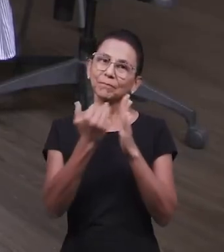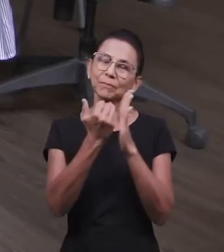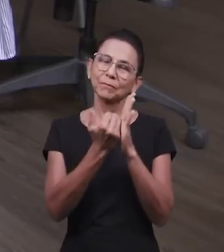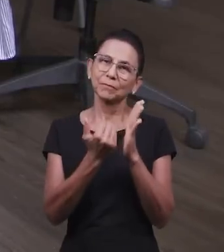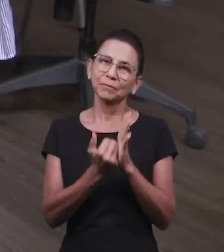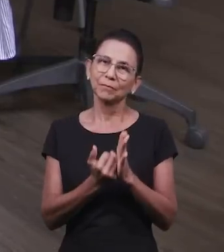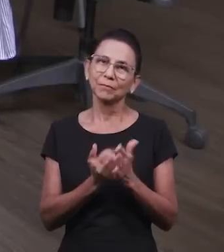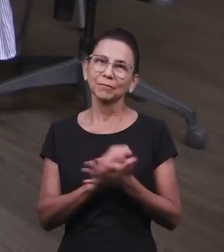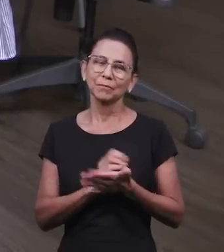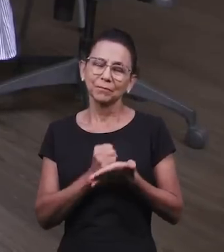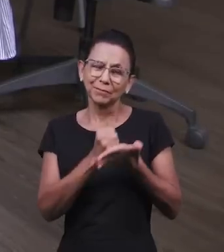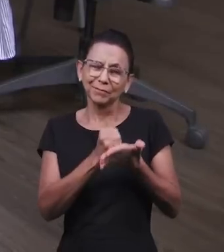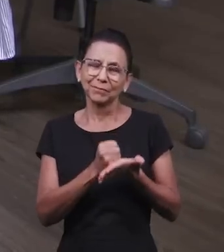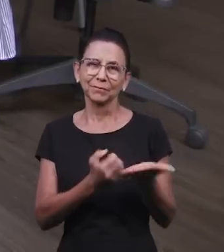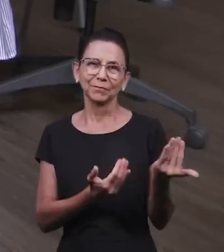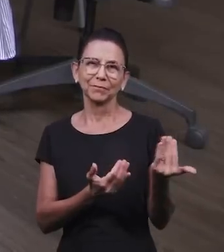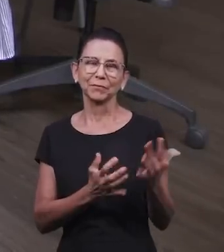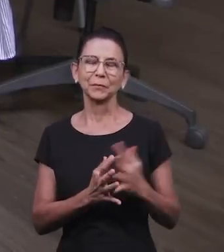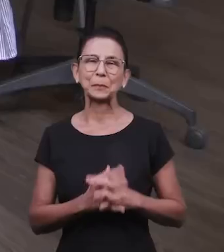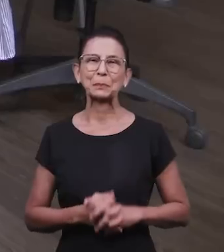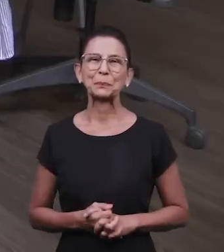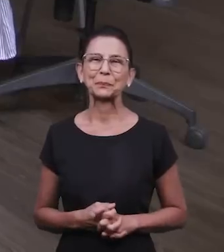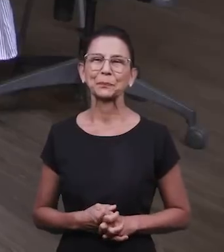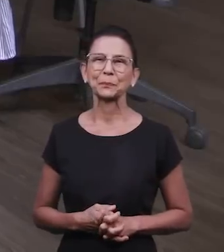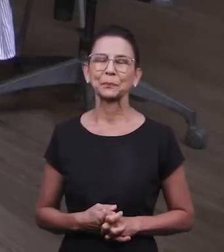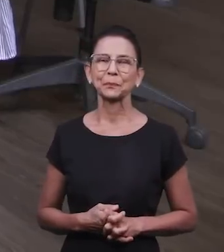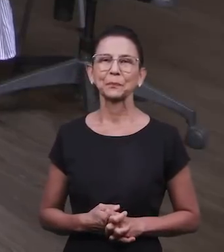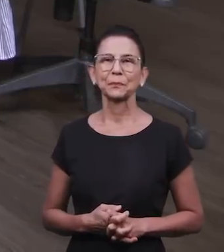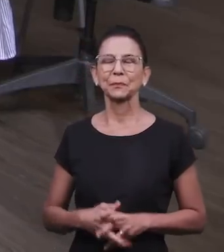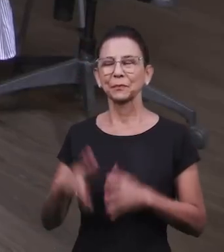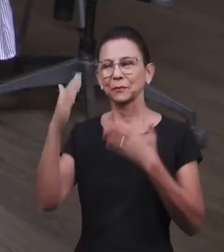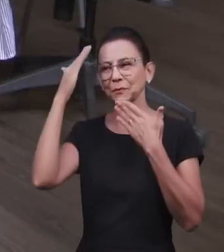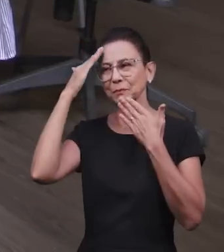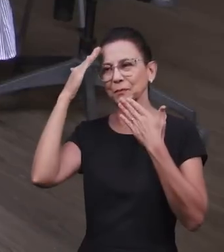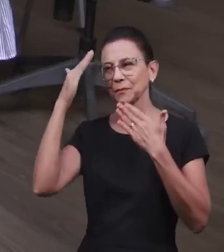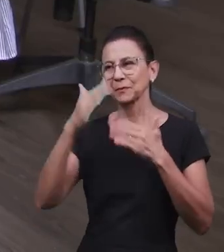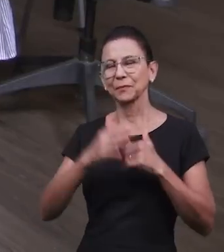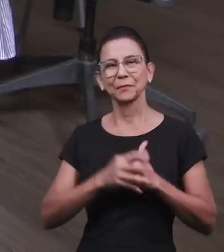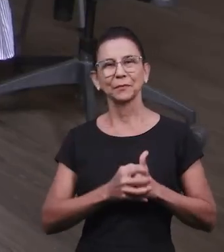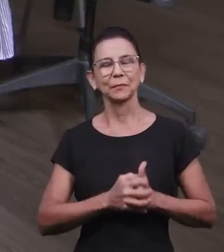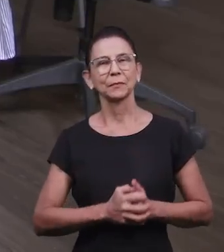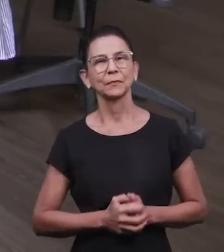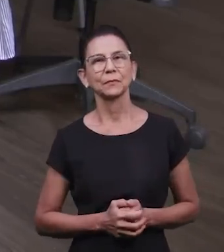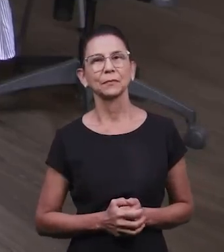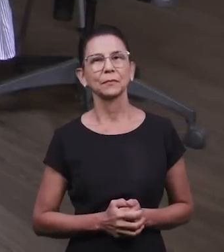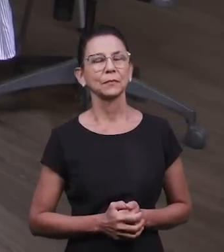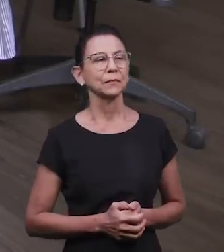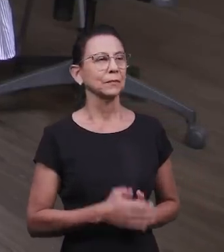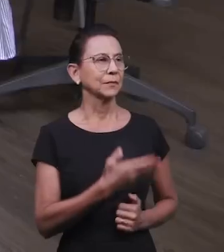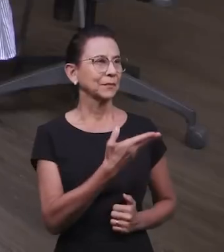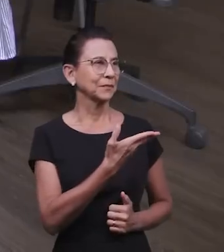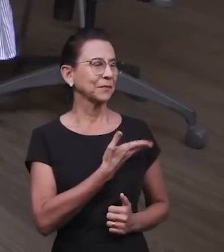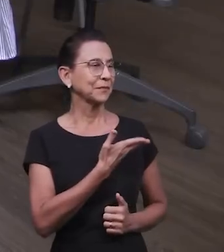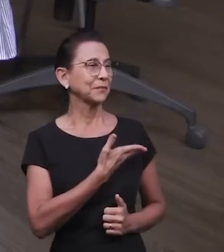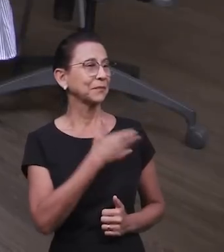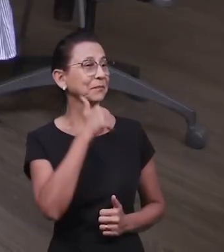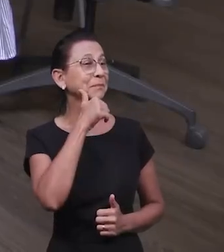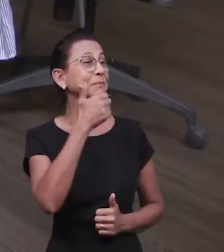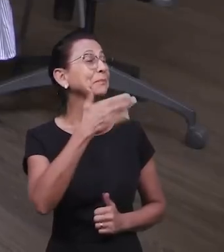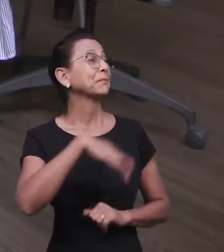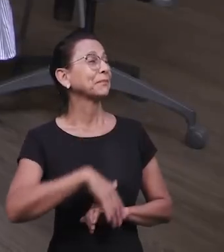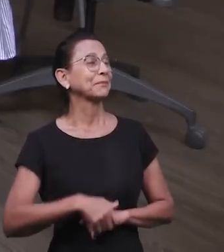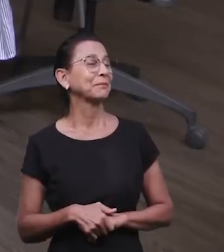Minha colega Andréia. Está chegando ao fim, né, pastor? Chegando ao fim. Queria agradecer novamente. É uma